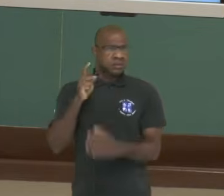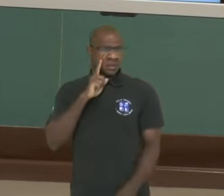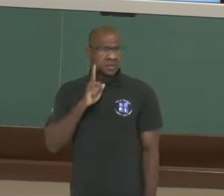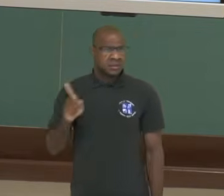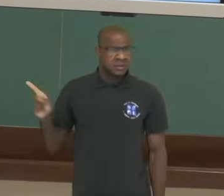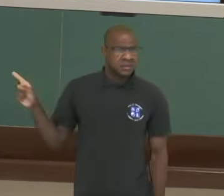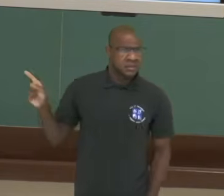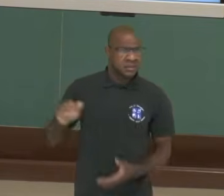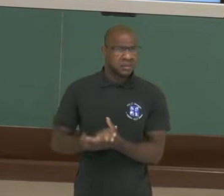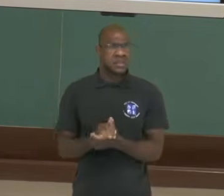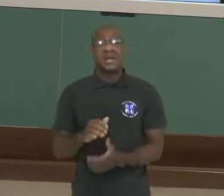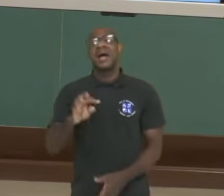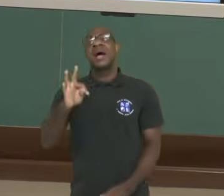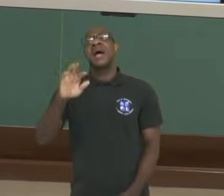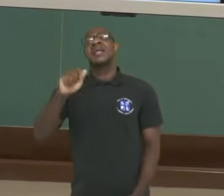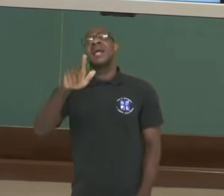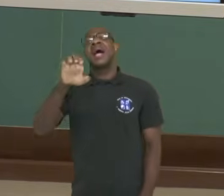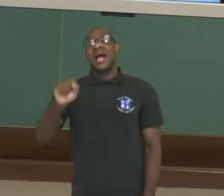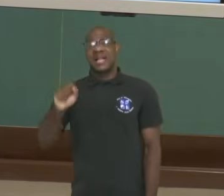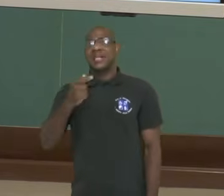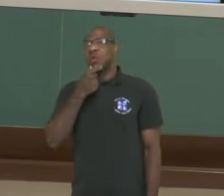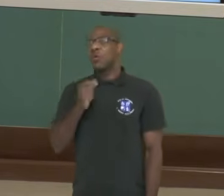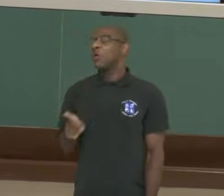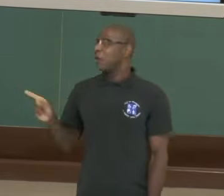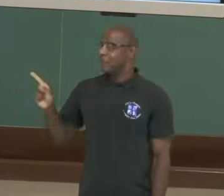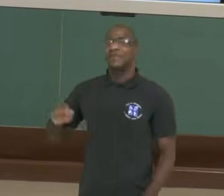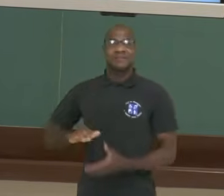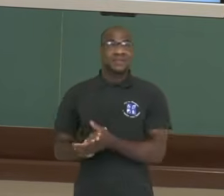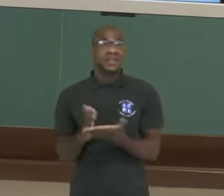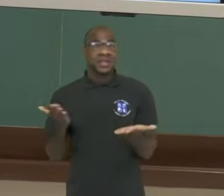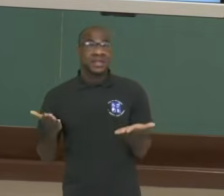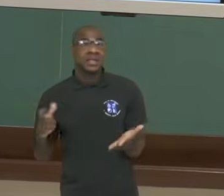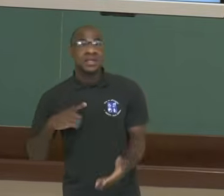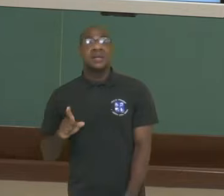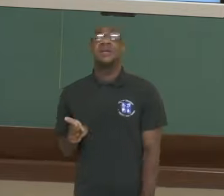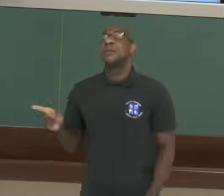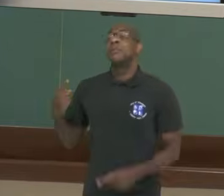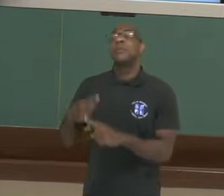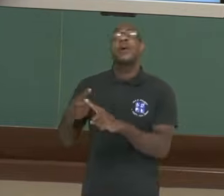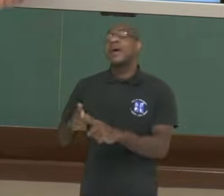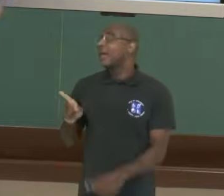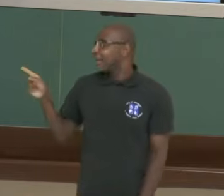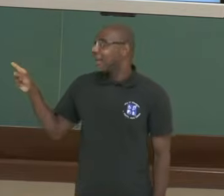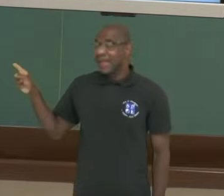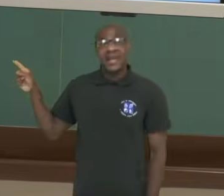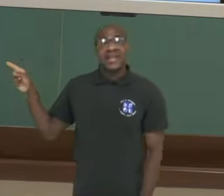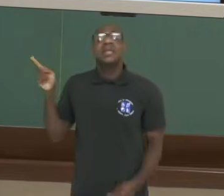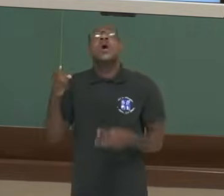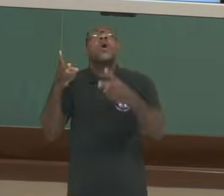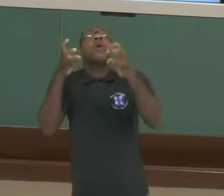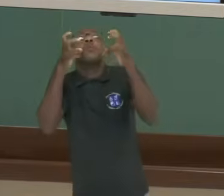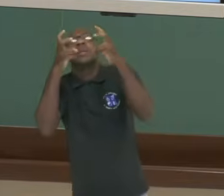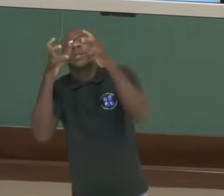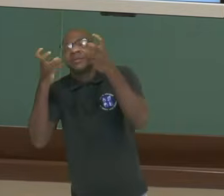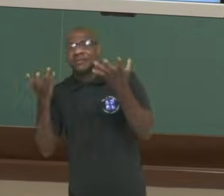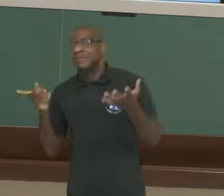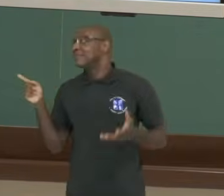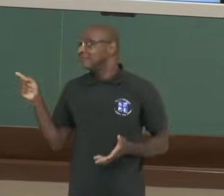escrita, o estudo ali desse fenômeno aqui, se deu então por Tales de